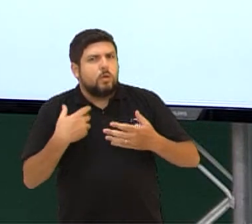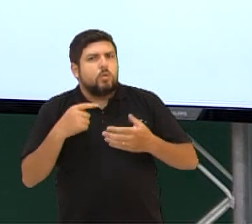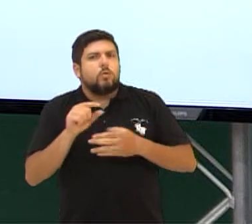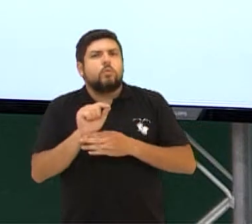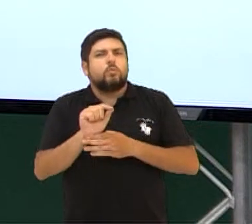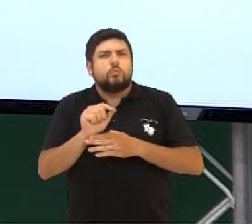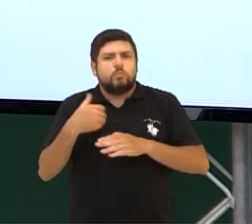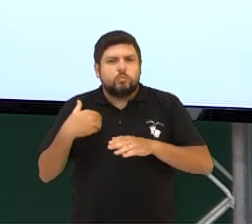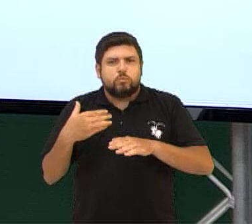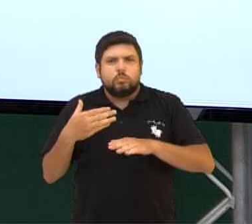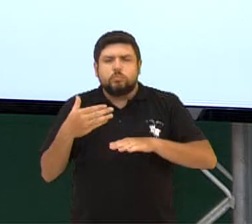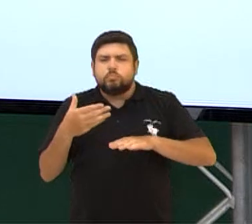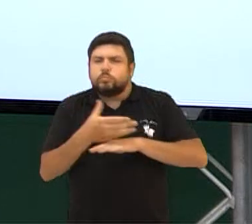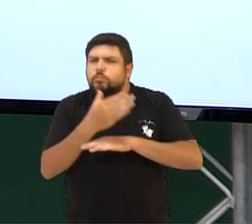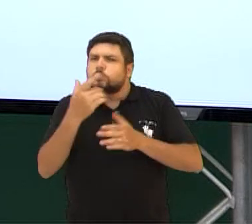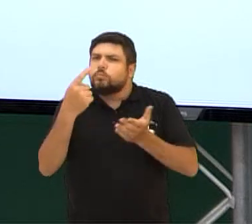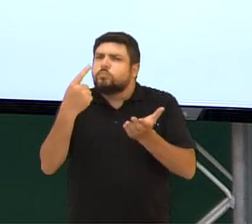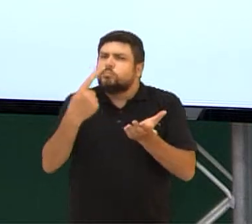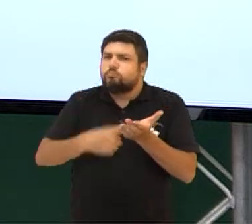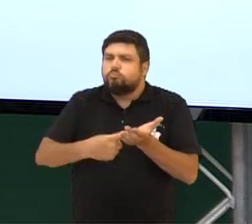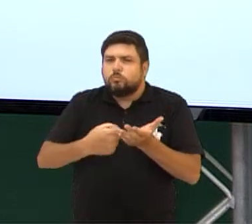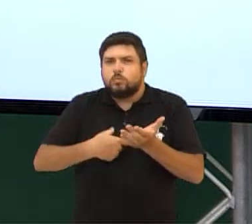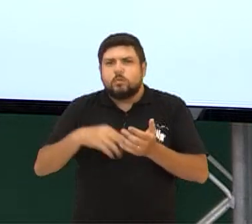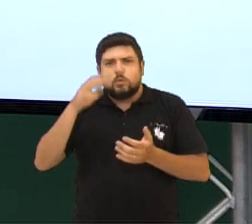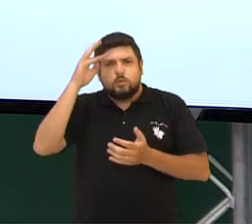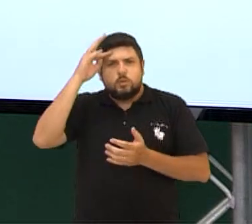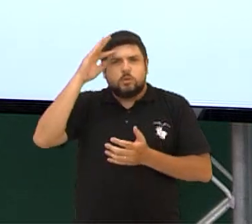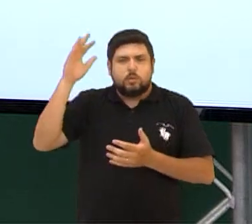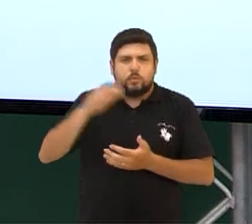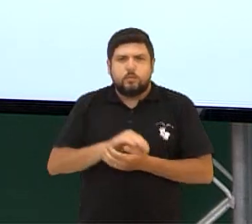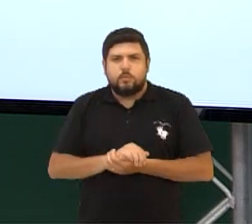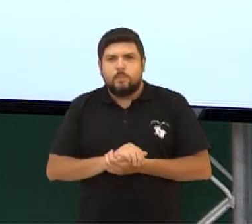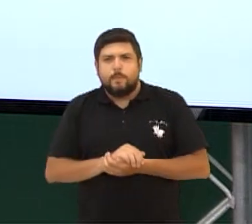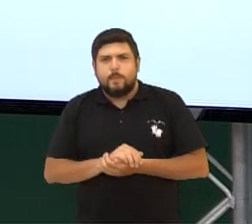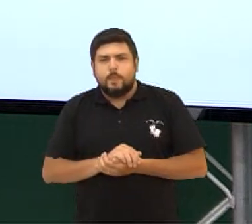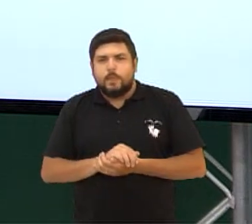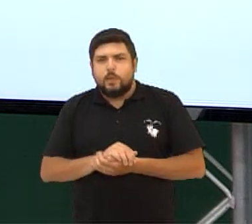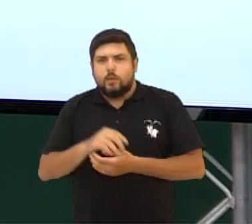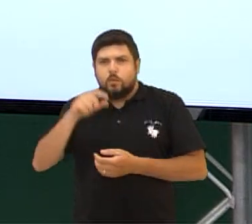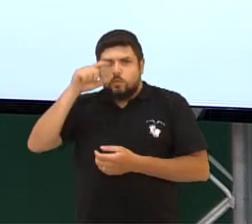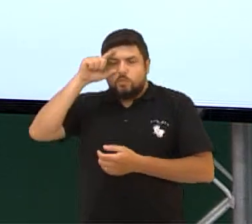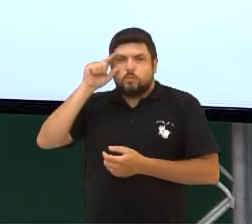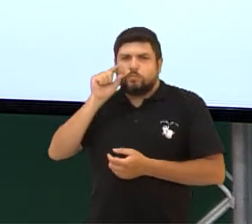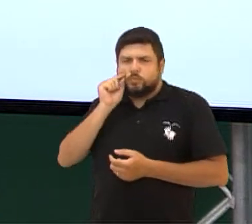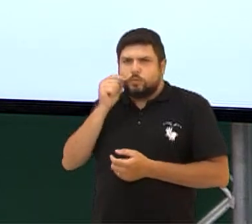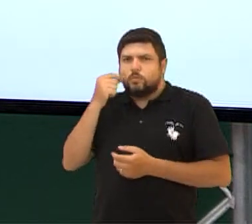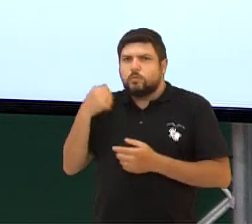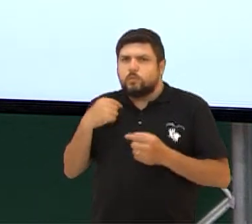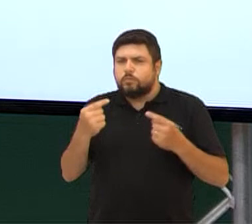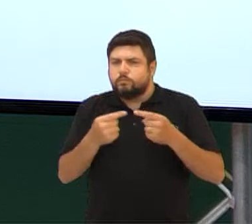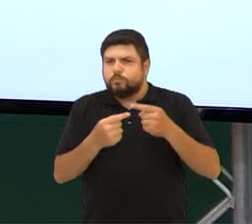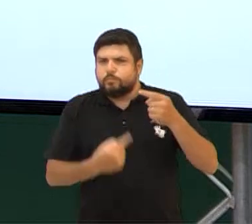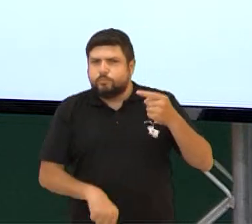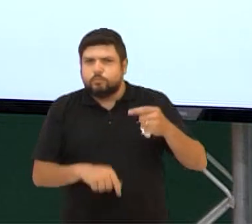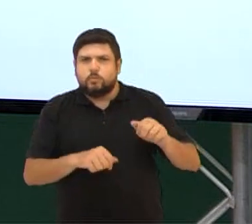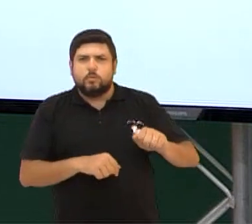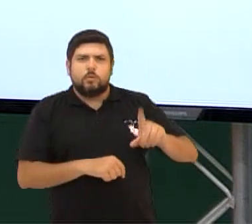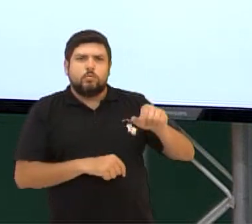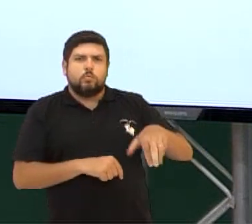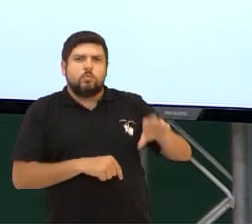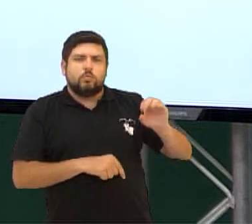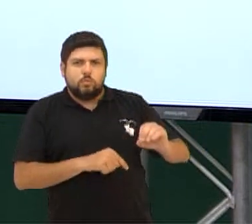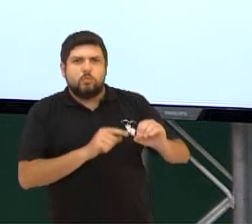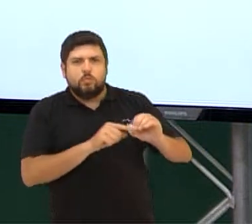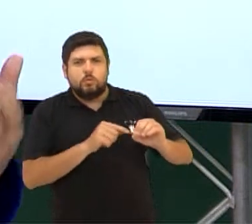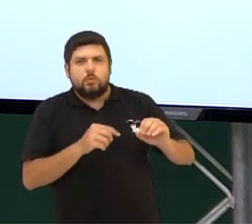partícipes da teoria. O Benjamin entrou em desacordo com Adorno, certo? E até onde a gente sabe, não tiveram aí a